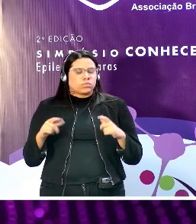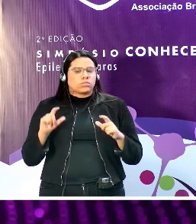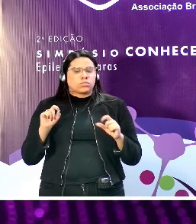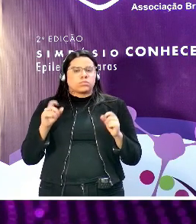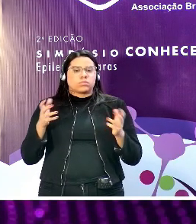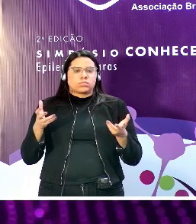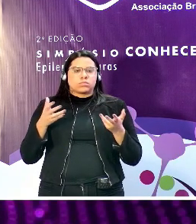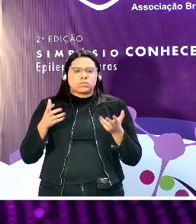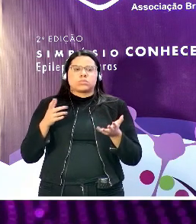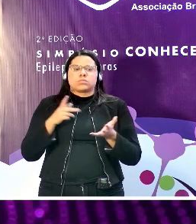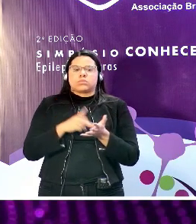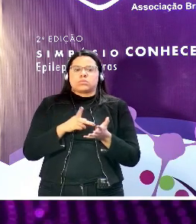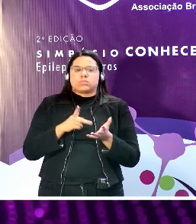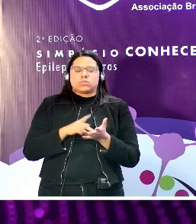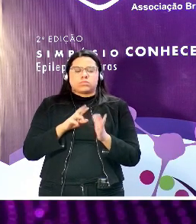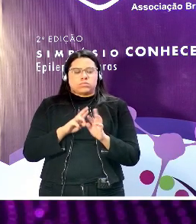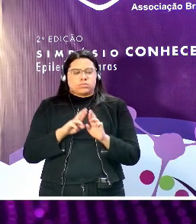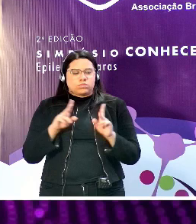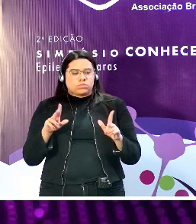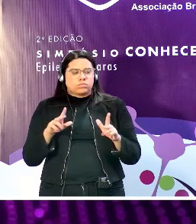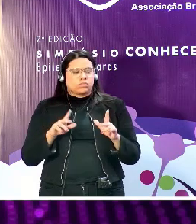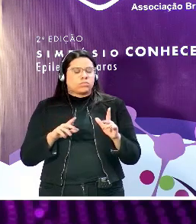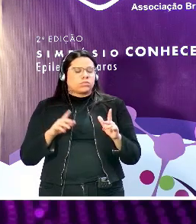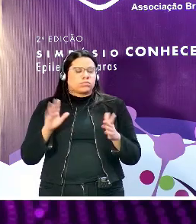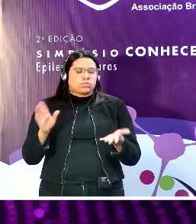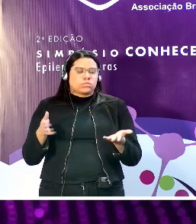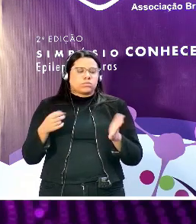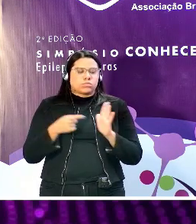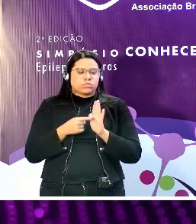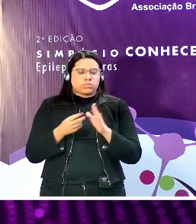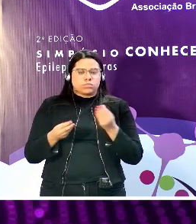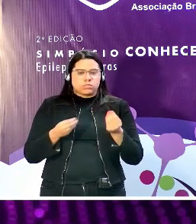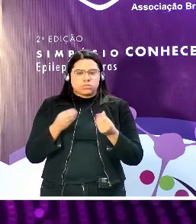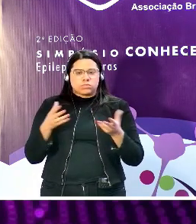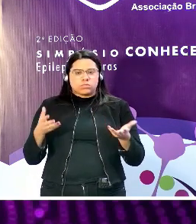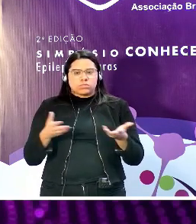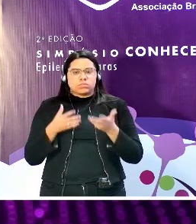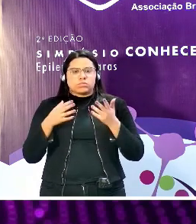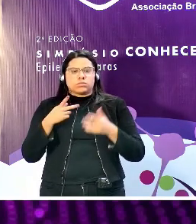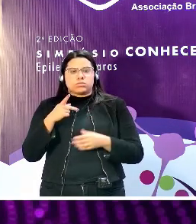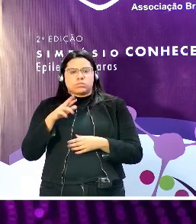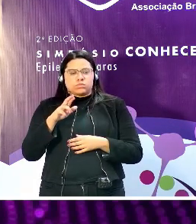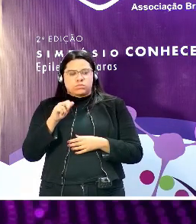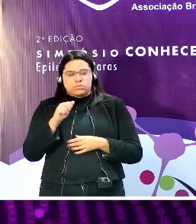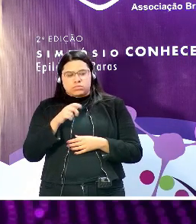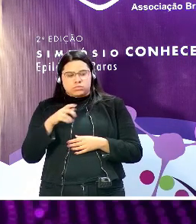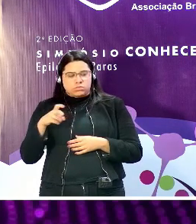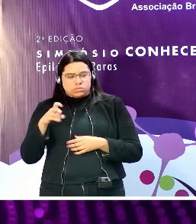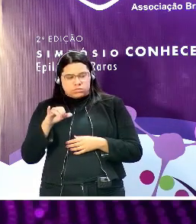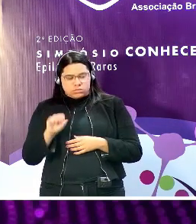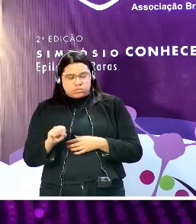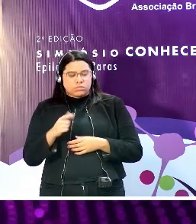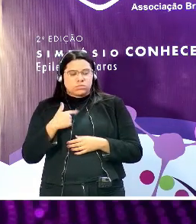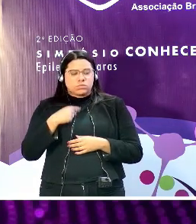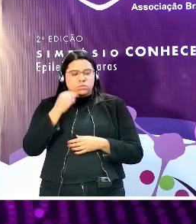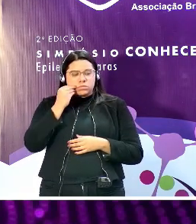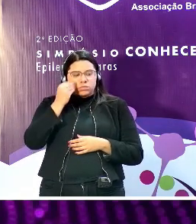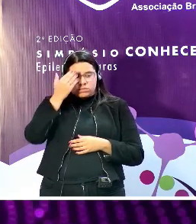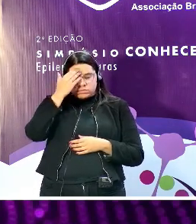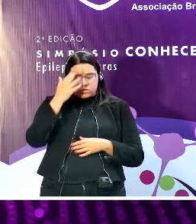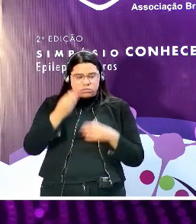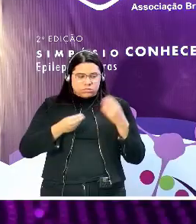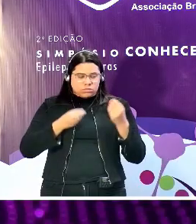uma abordagem diferente. E isso é parte da motivação da Praxis para entender essas